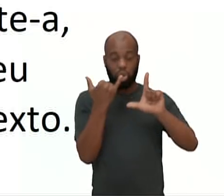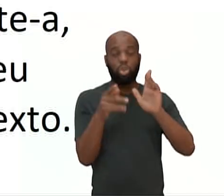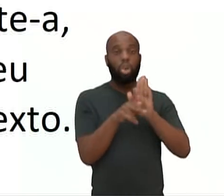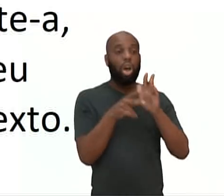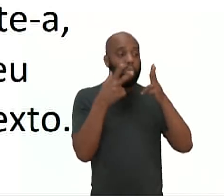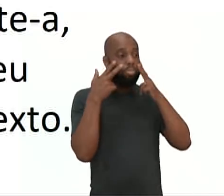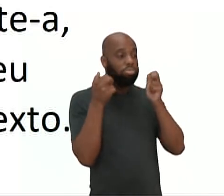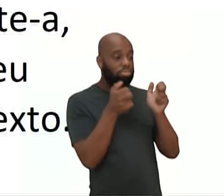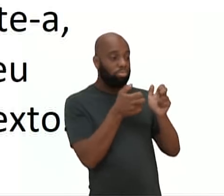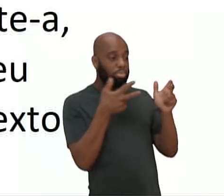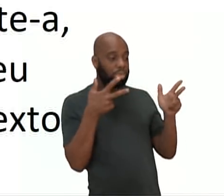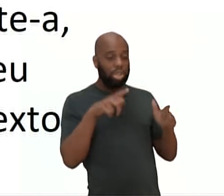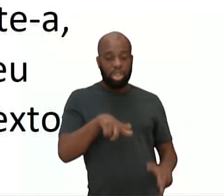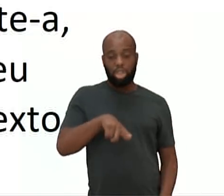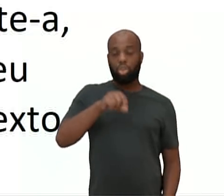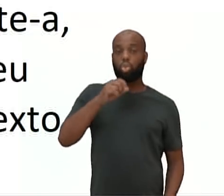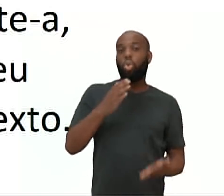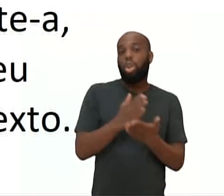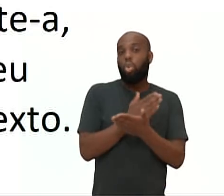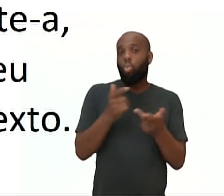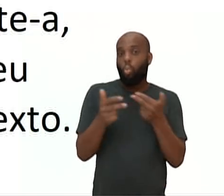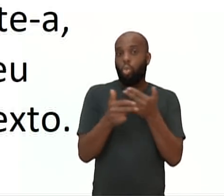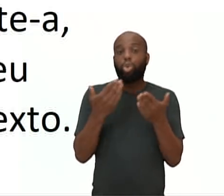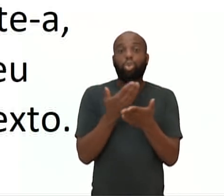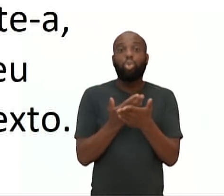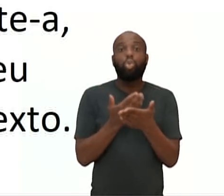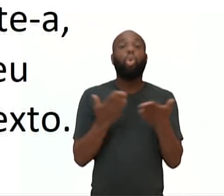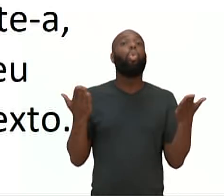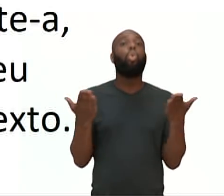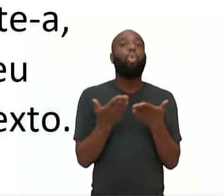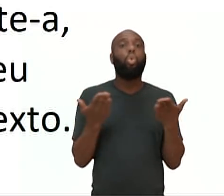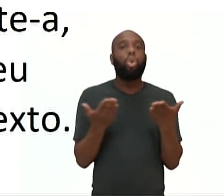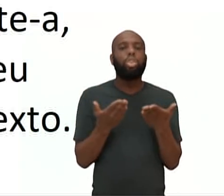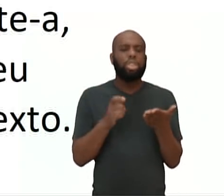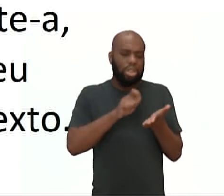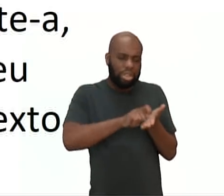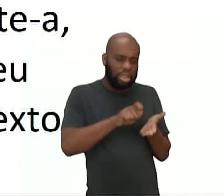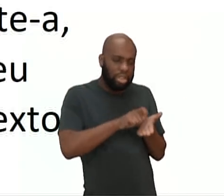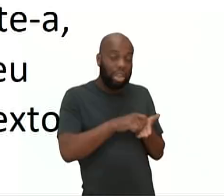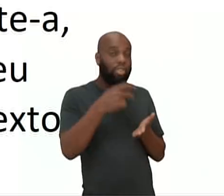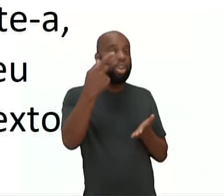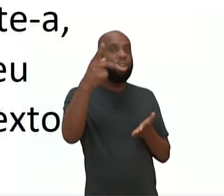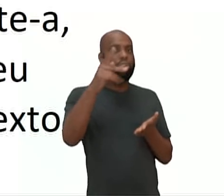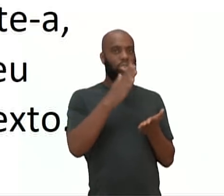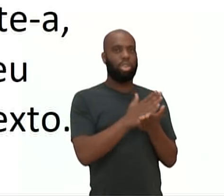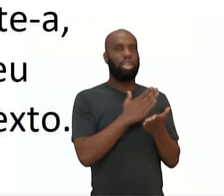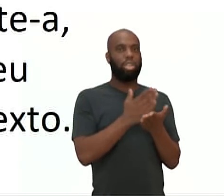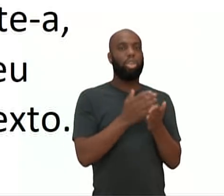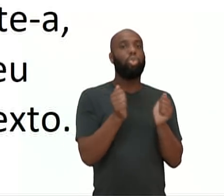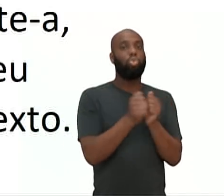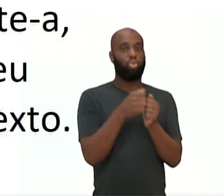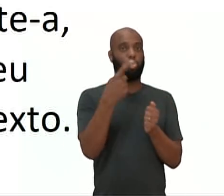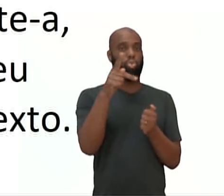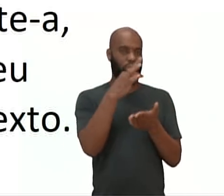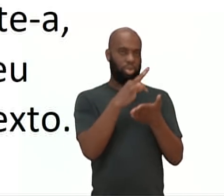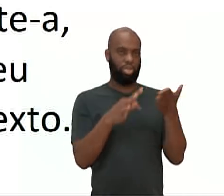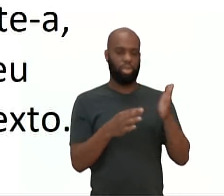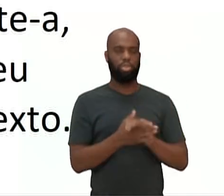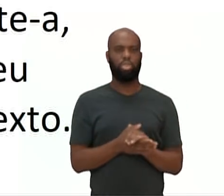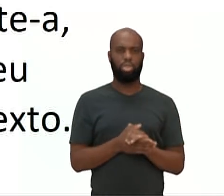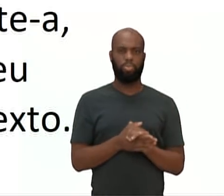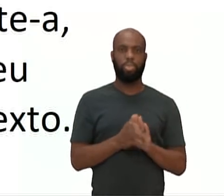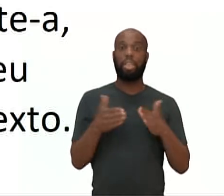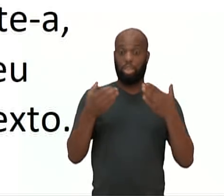uma das atividades que vimos nos slides anteriores e adapte-a, reescrevendo-a em seu caderno, junto com o seu texto. Então, o que você